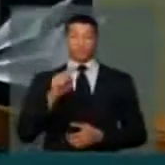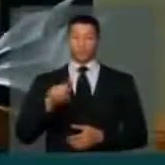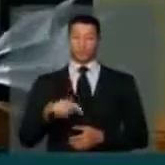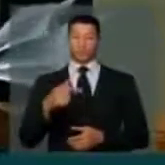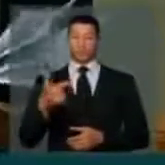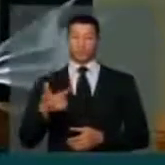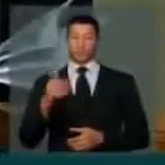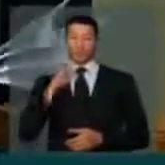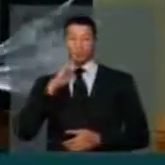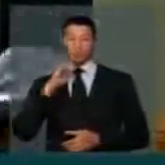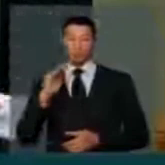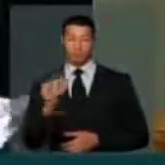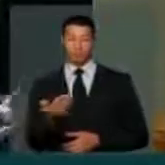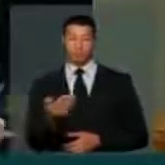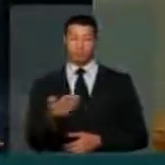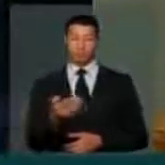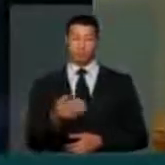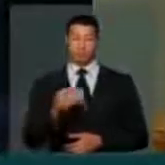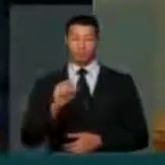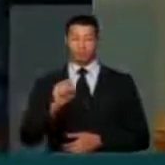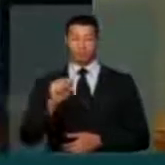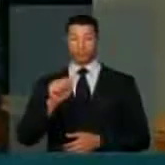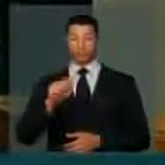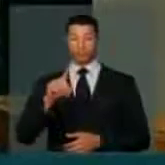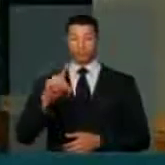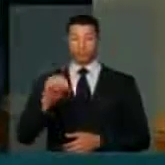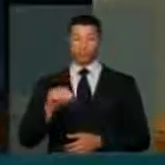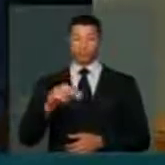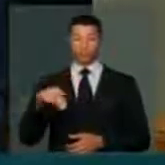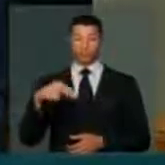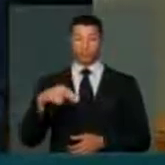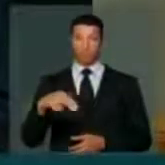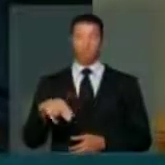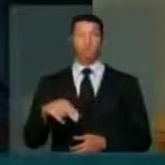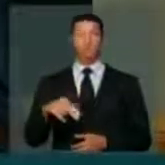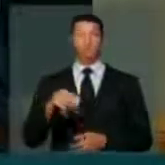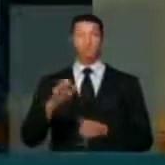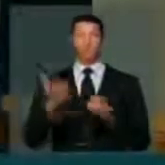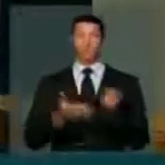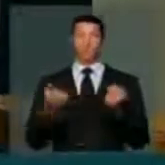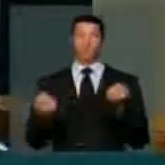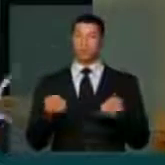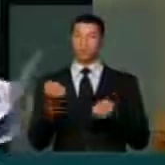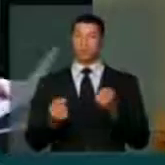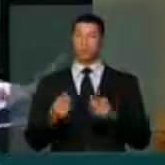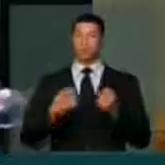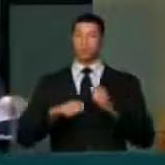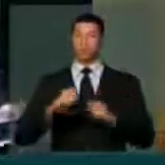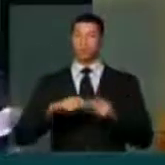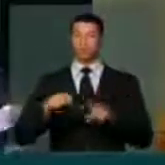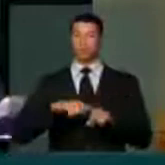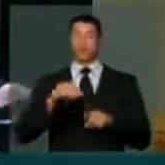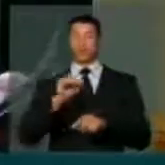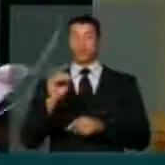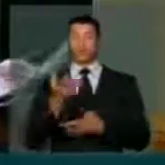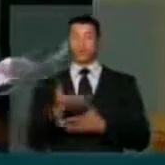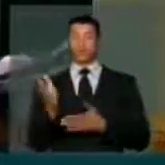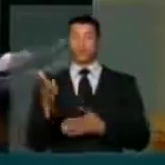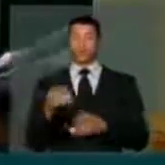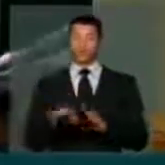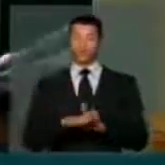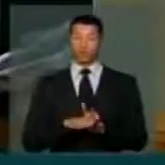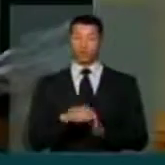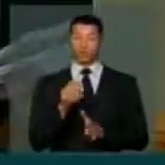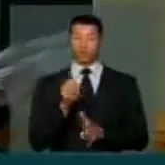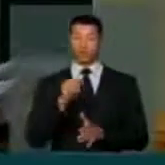1,2 bilhões de saldo negativo da balança comercial no mês de outubro. Nós já chegamos